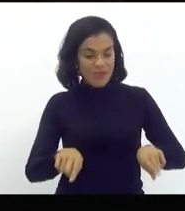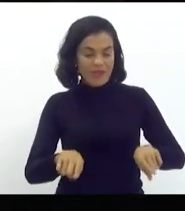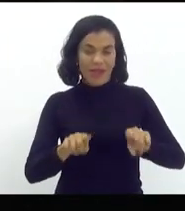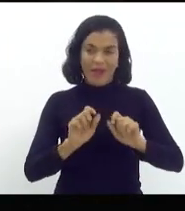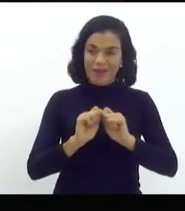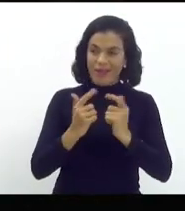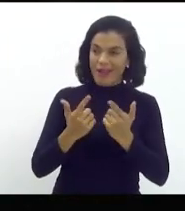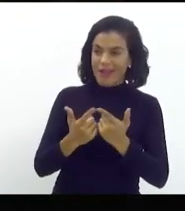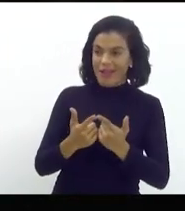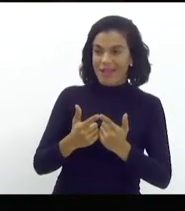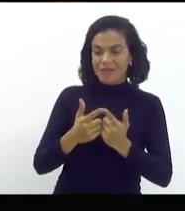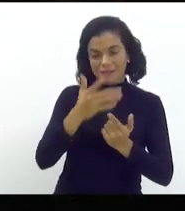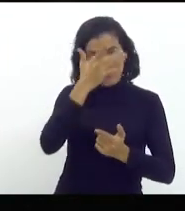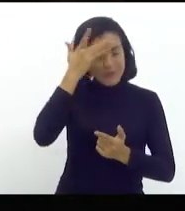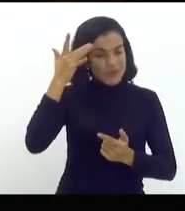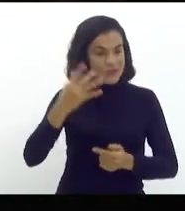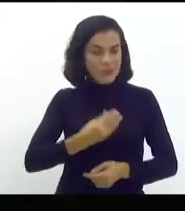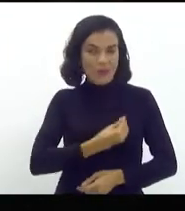presente